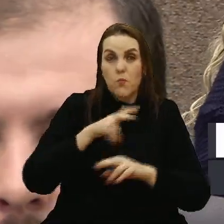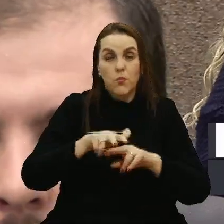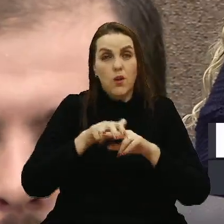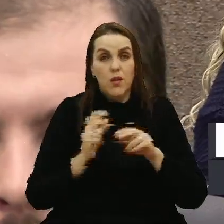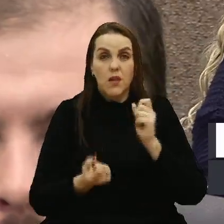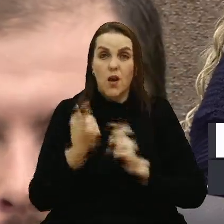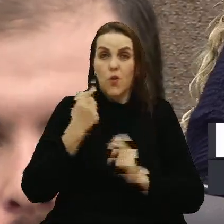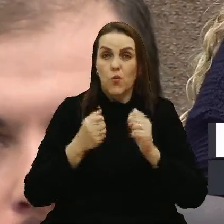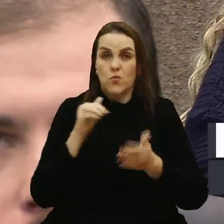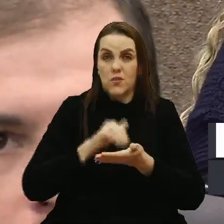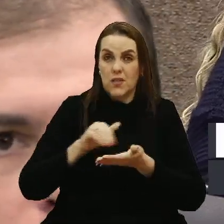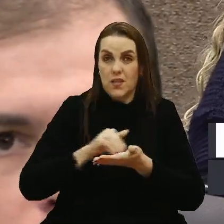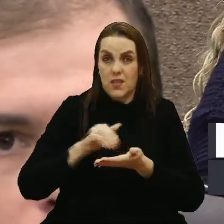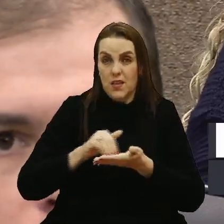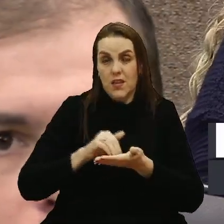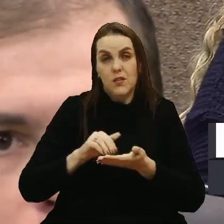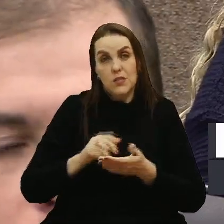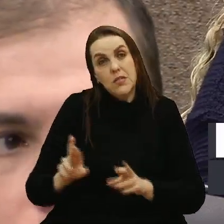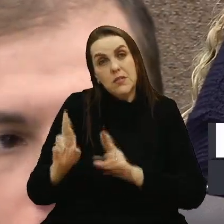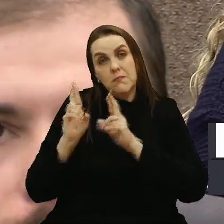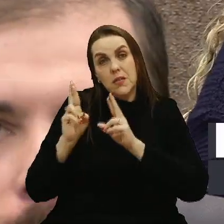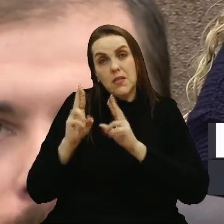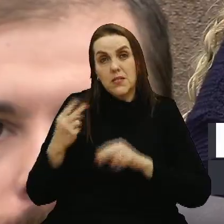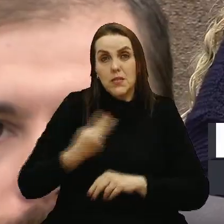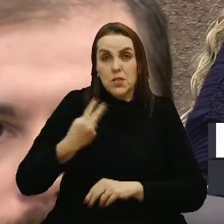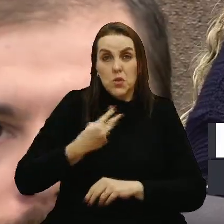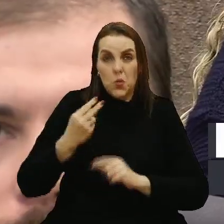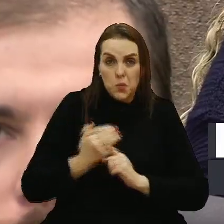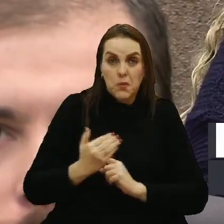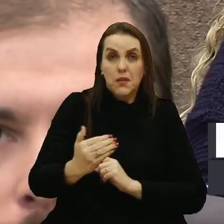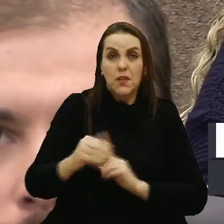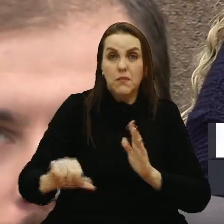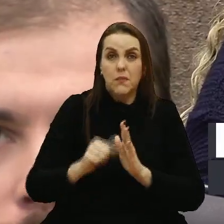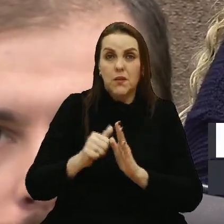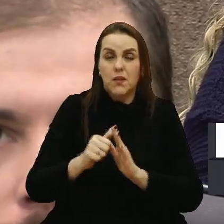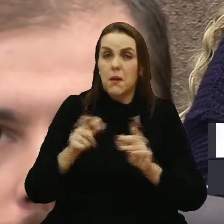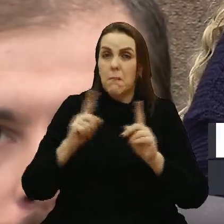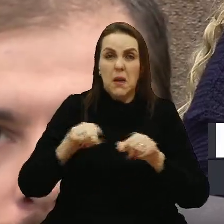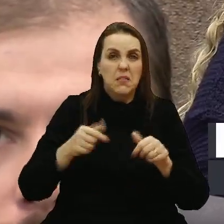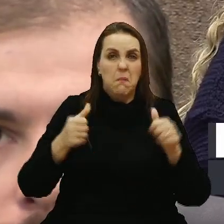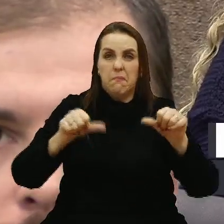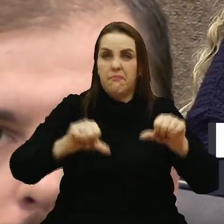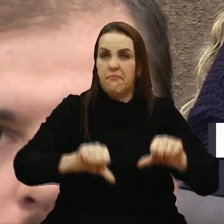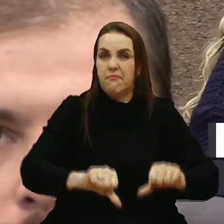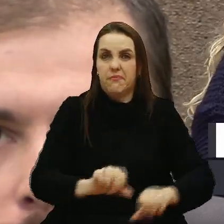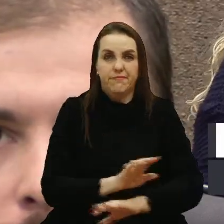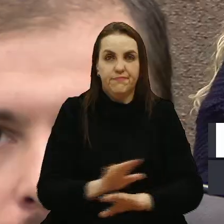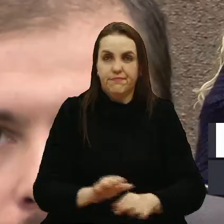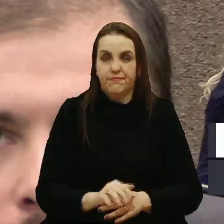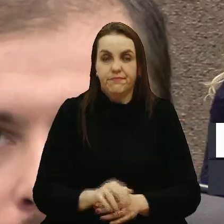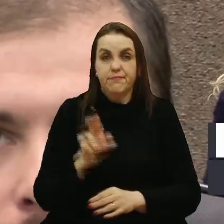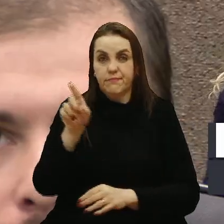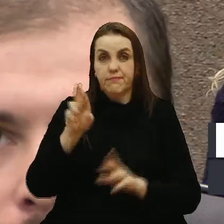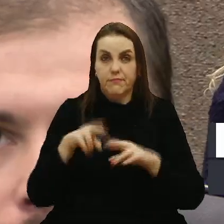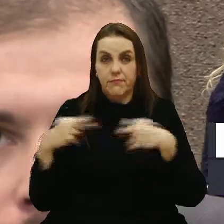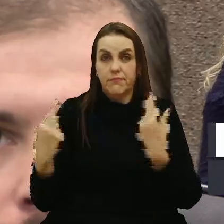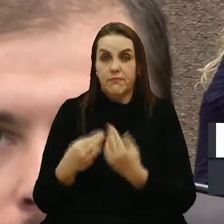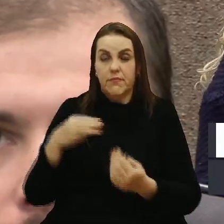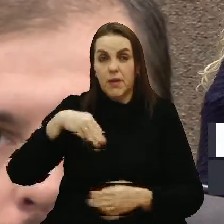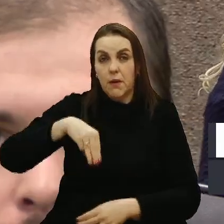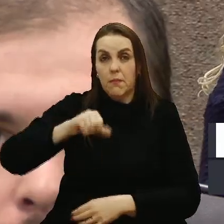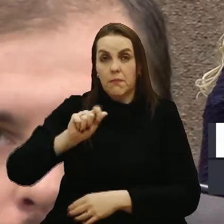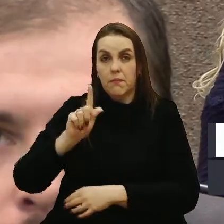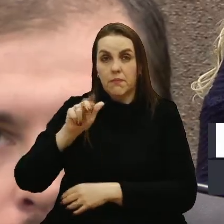A gente tinha esperança que o segundo iria melhorar. Mas, olha, tá de mal a pior. Se lá, na reunião do Manha Bosco ainda,